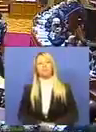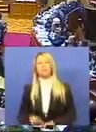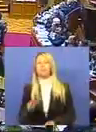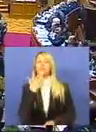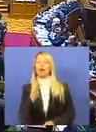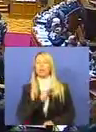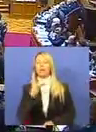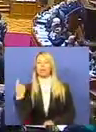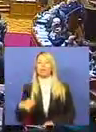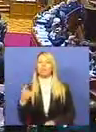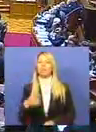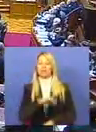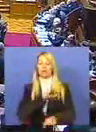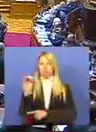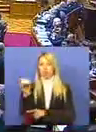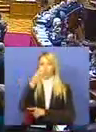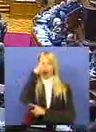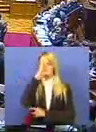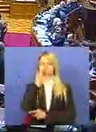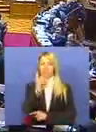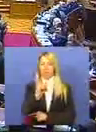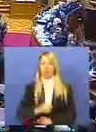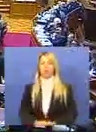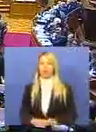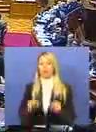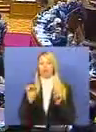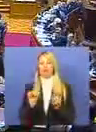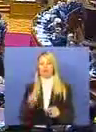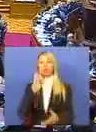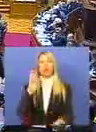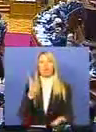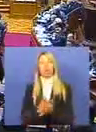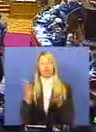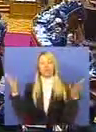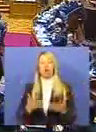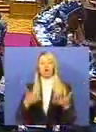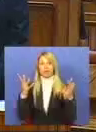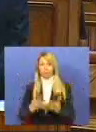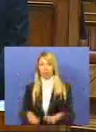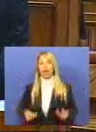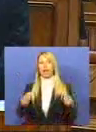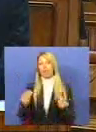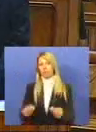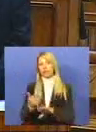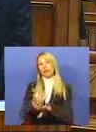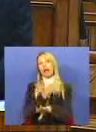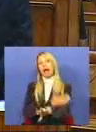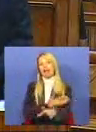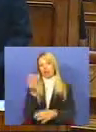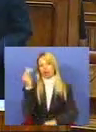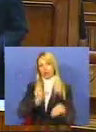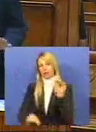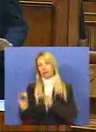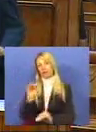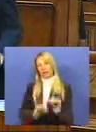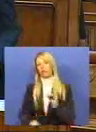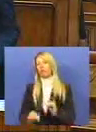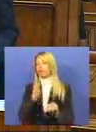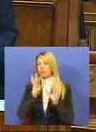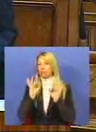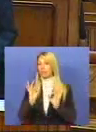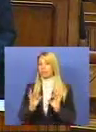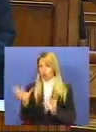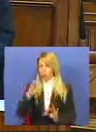Obrigado, Sr. Presidente. Sr. Primeiro-Ministro, este é o último orçamento que apresenta antes de eleições e é certamente o